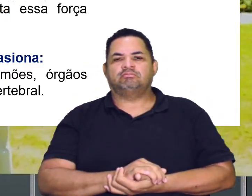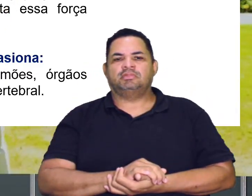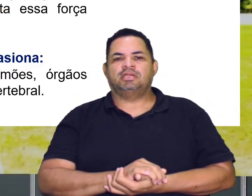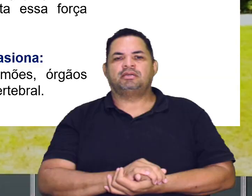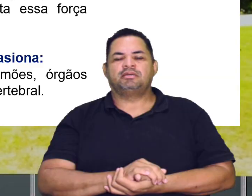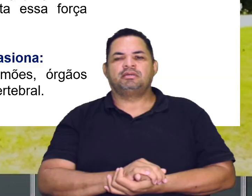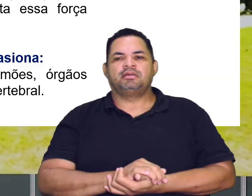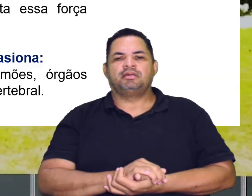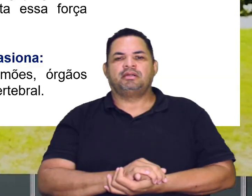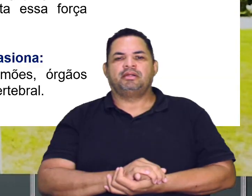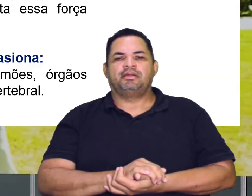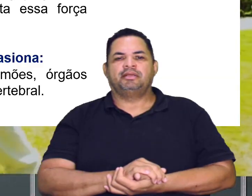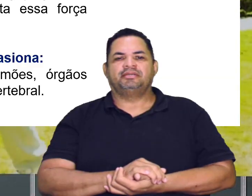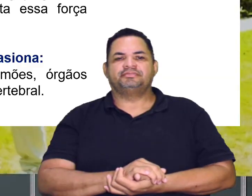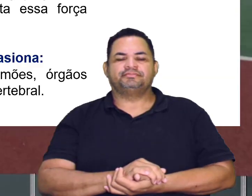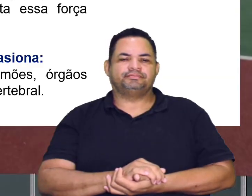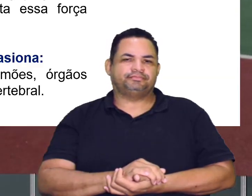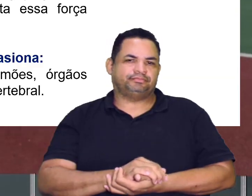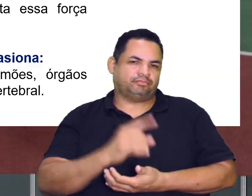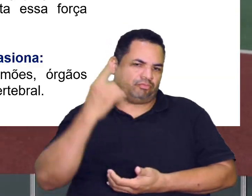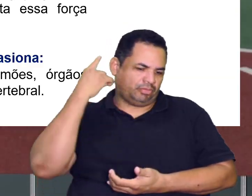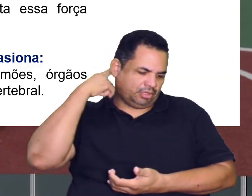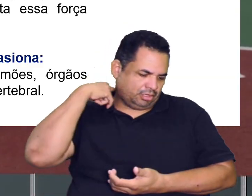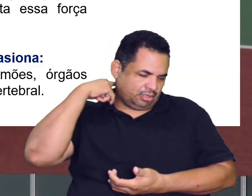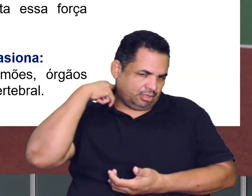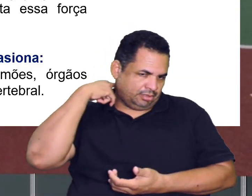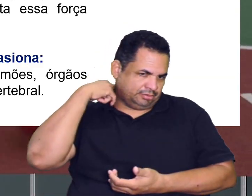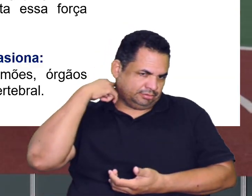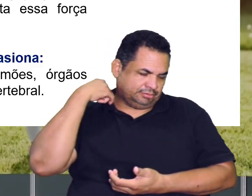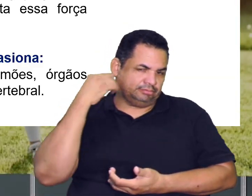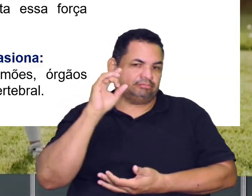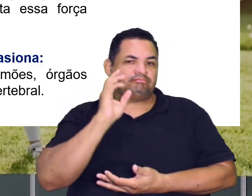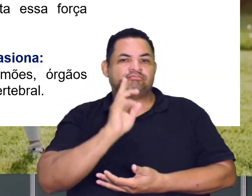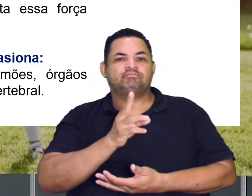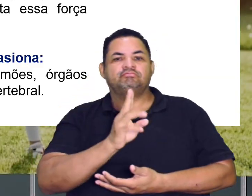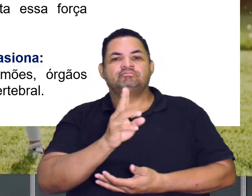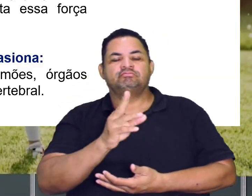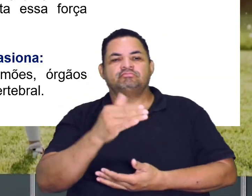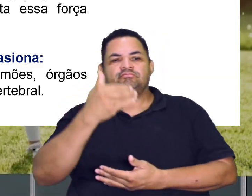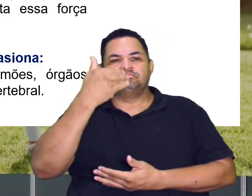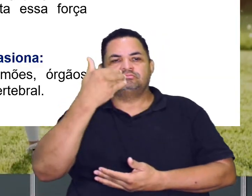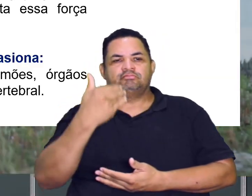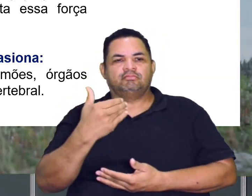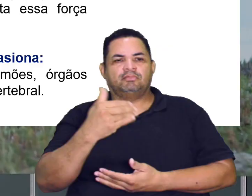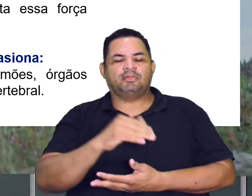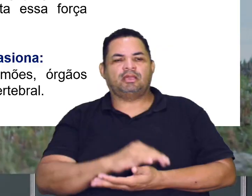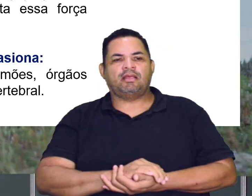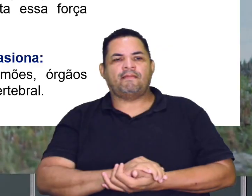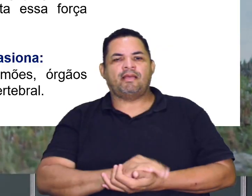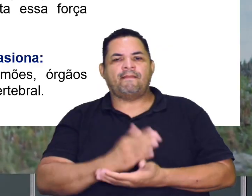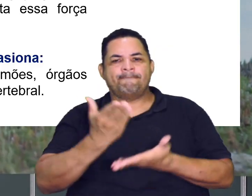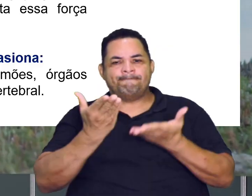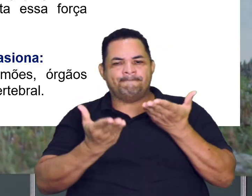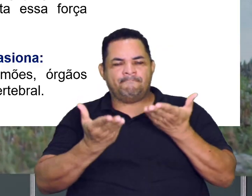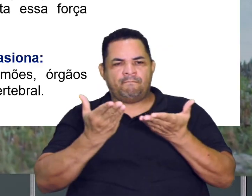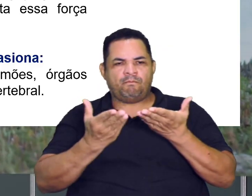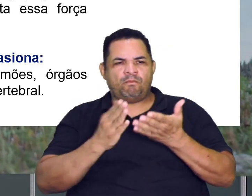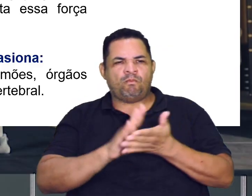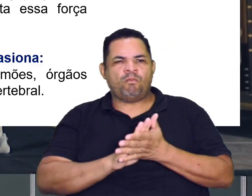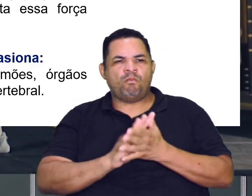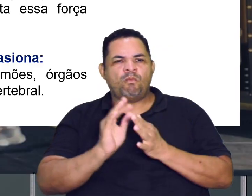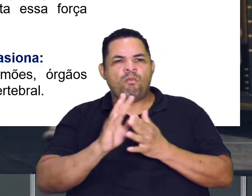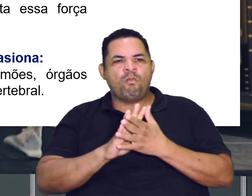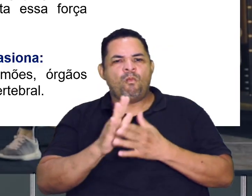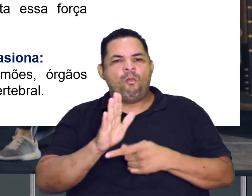tá? Então essa cabeça aí, ela vai ficando cada vez mais tensa, cada vez mais pesada e cada vez